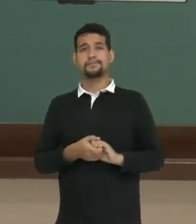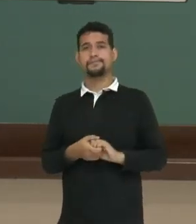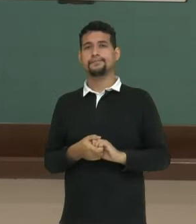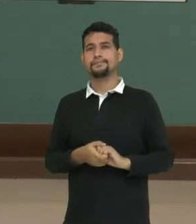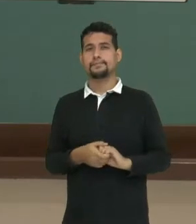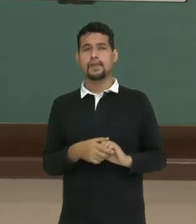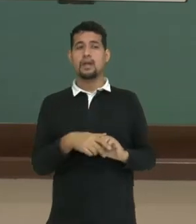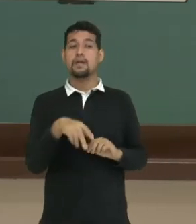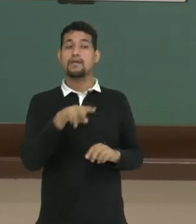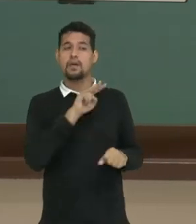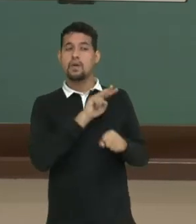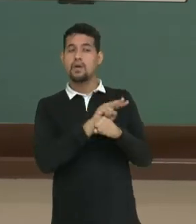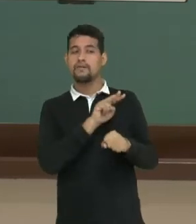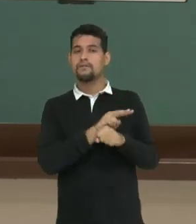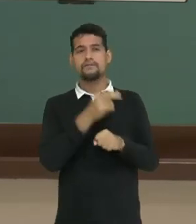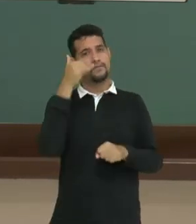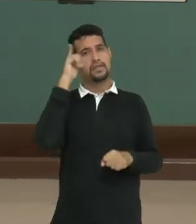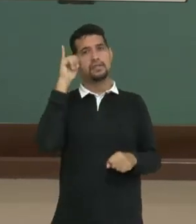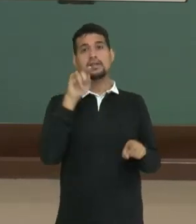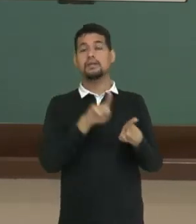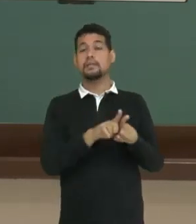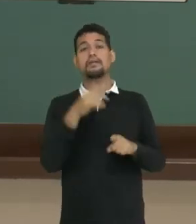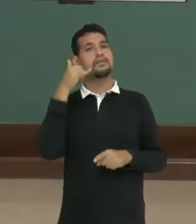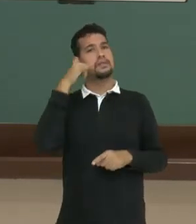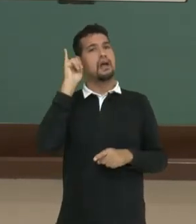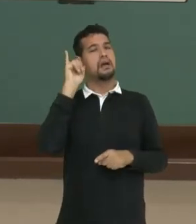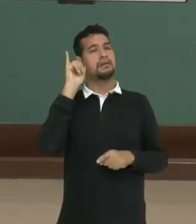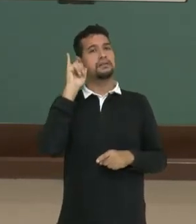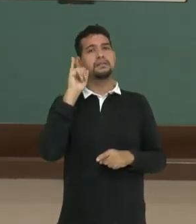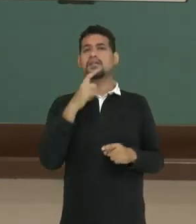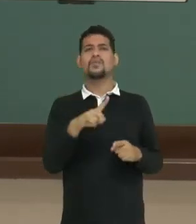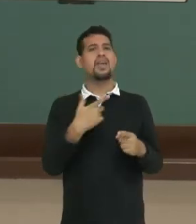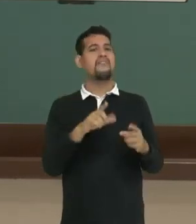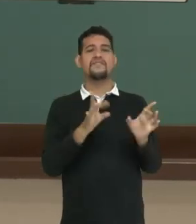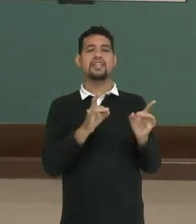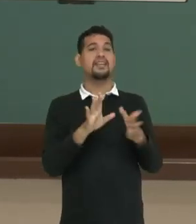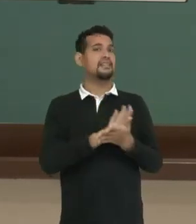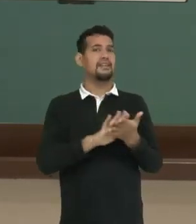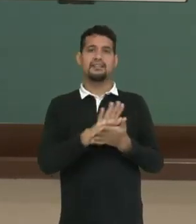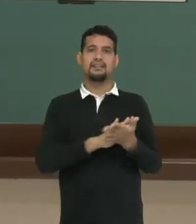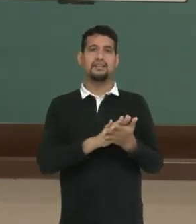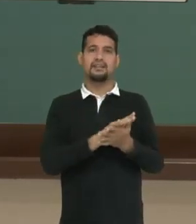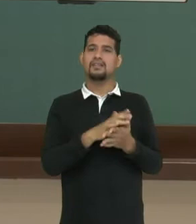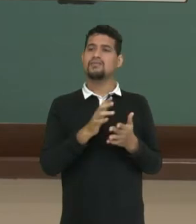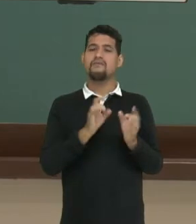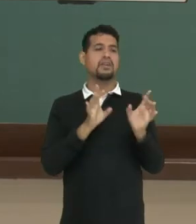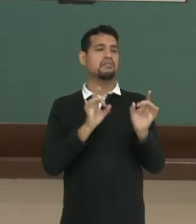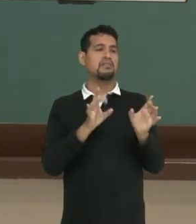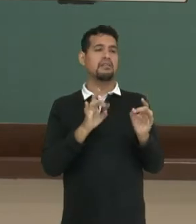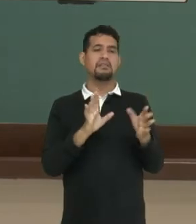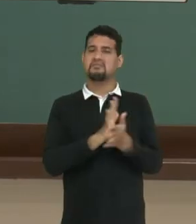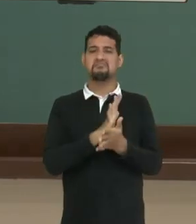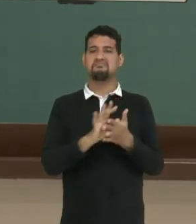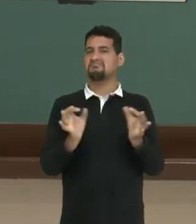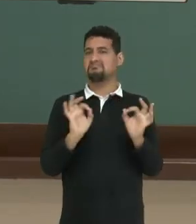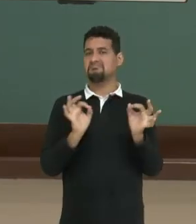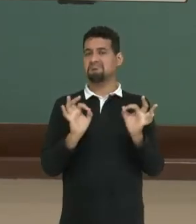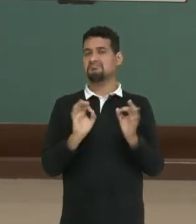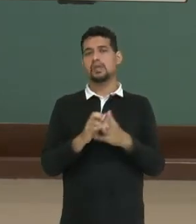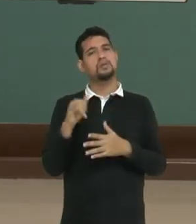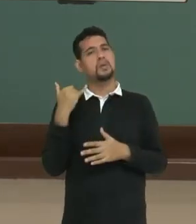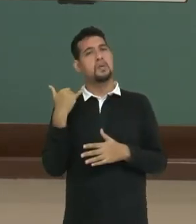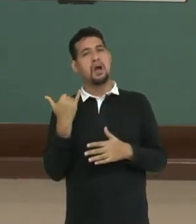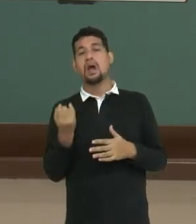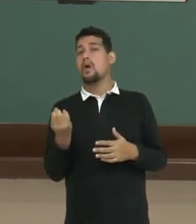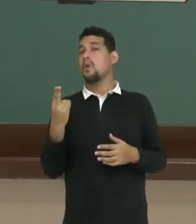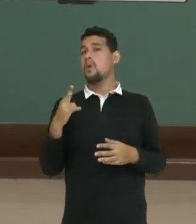a prevenção, né? Aqui eles não têm a intencionalidade de vender um produto, não é um tipo de cartaz visando a vender um aparelho de